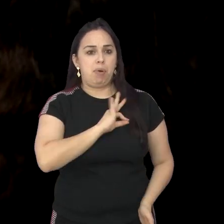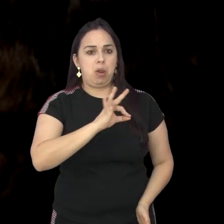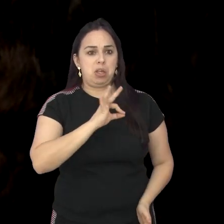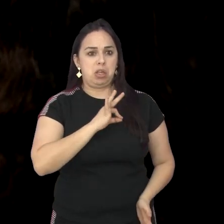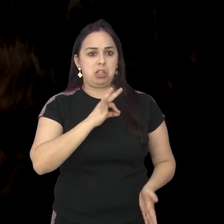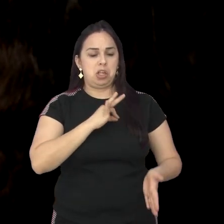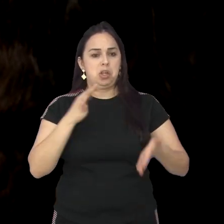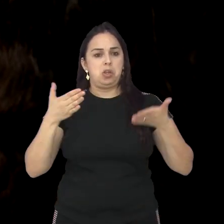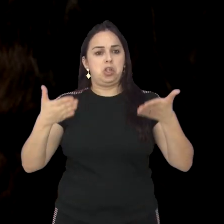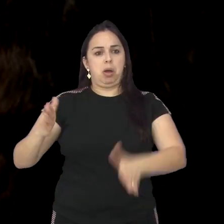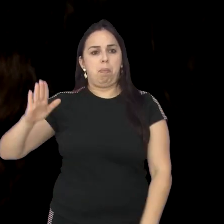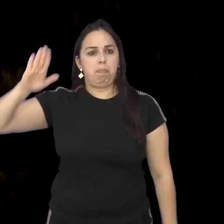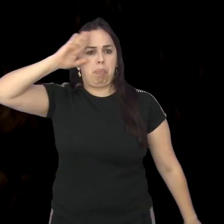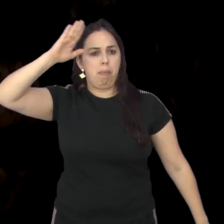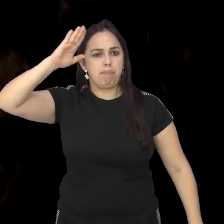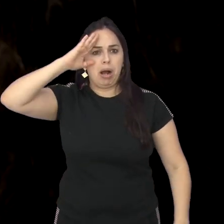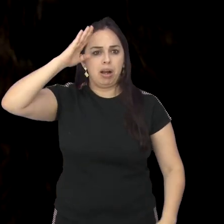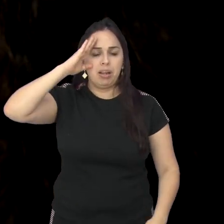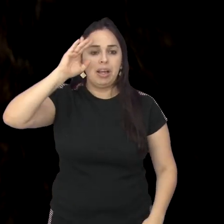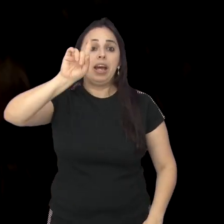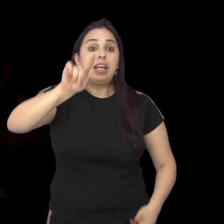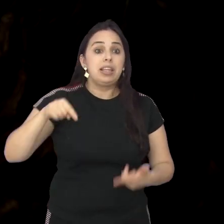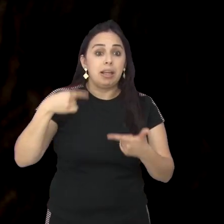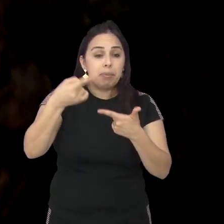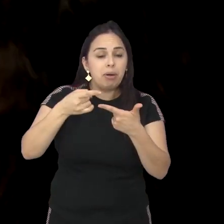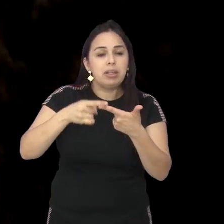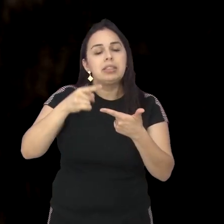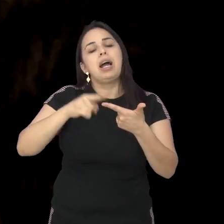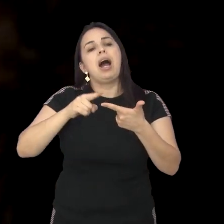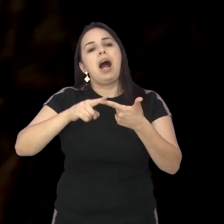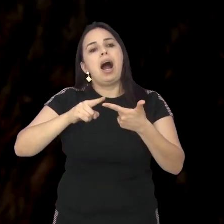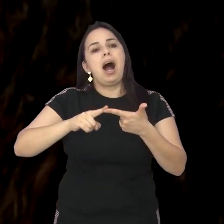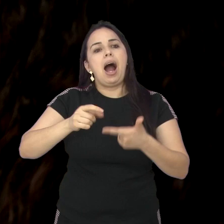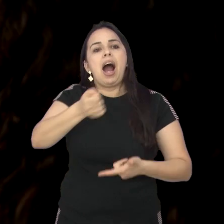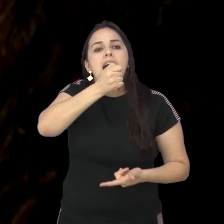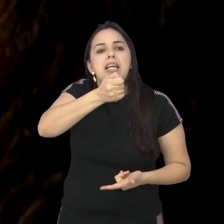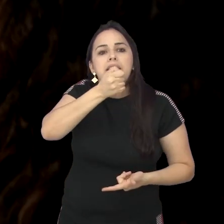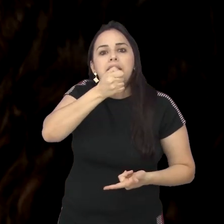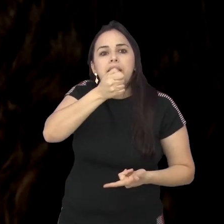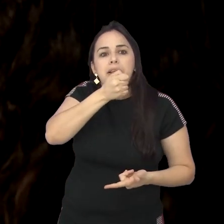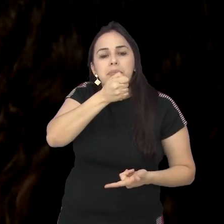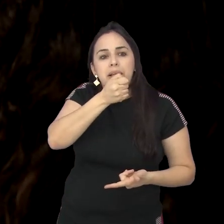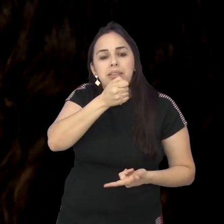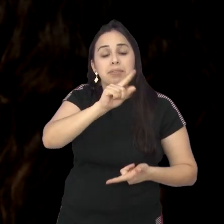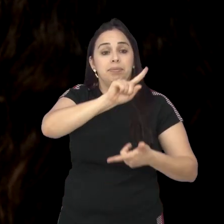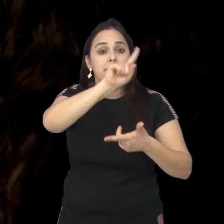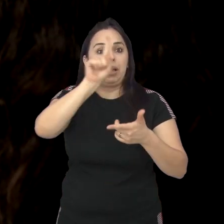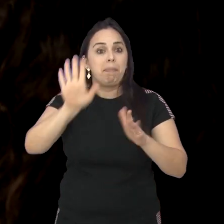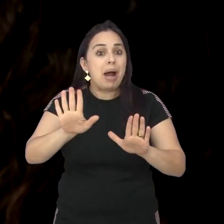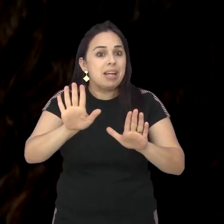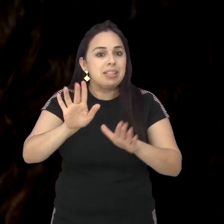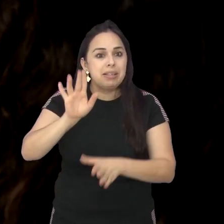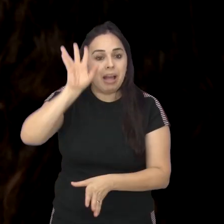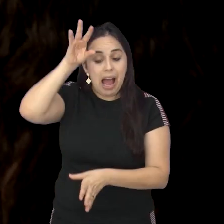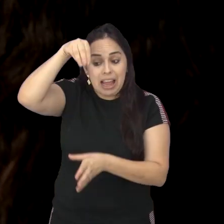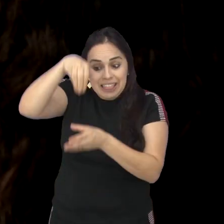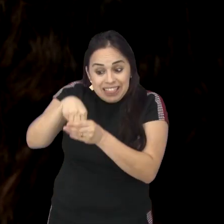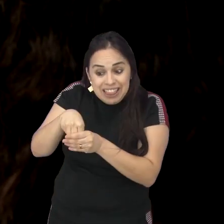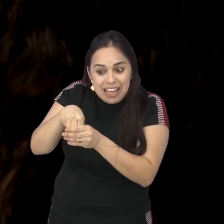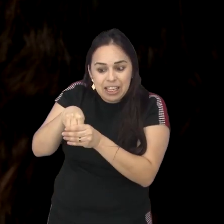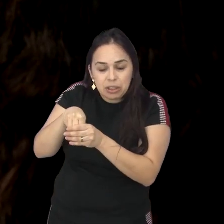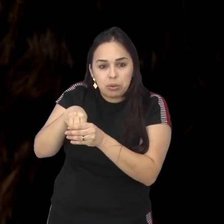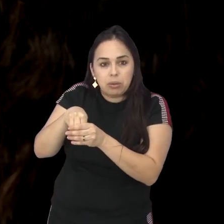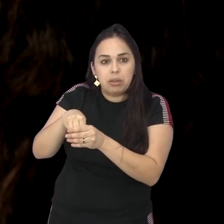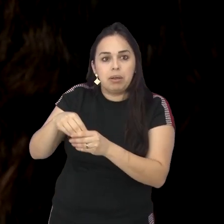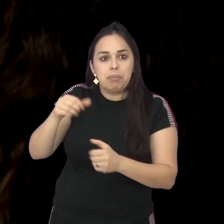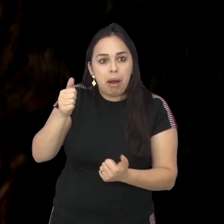no local e a imprensa chegando atrás. E nessa, a imprensa estava dentro do Pinheirinho para apanhar